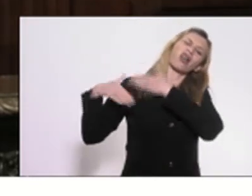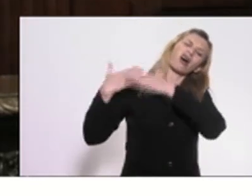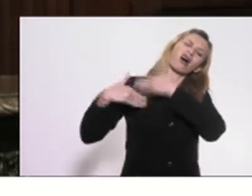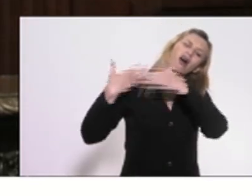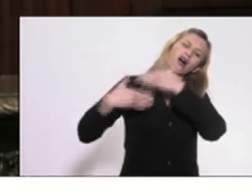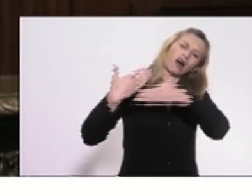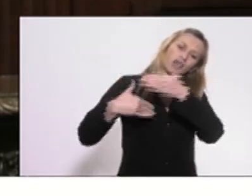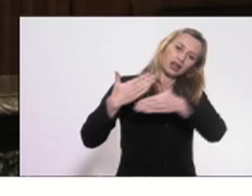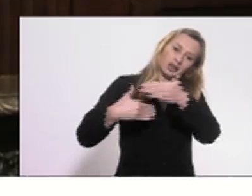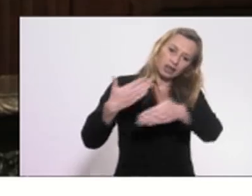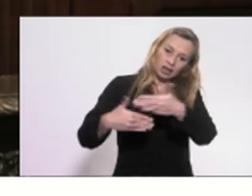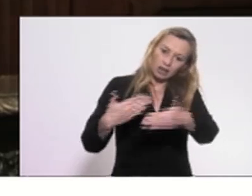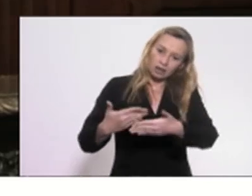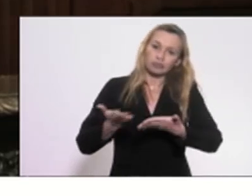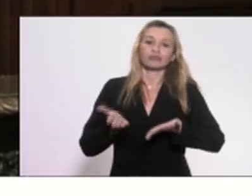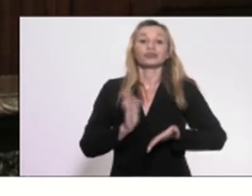anos.